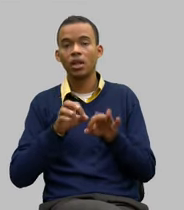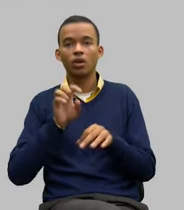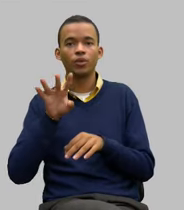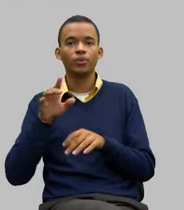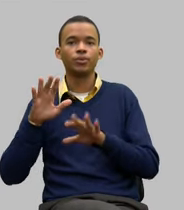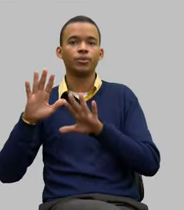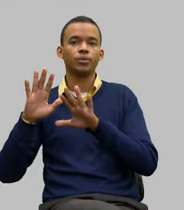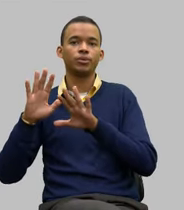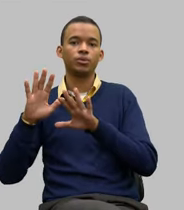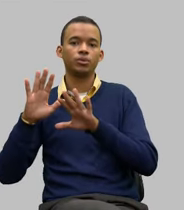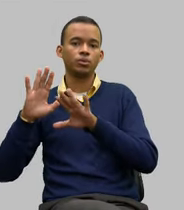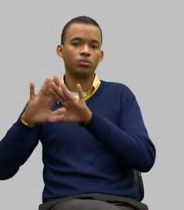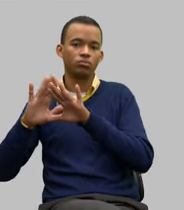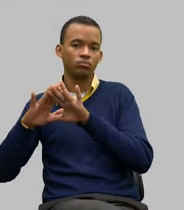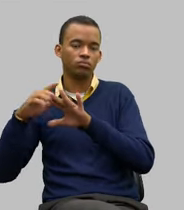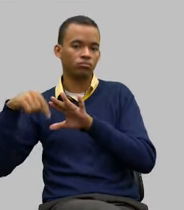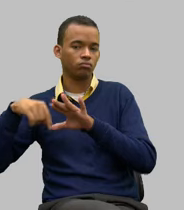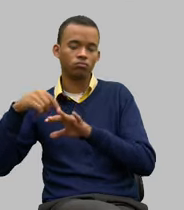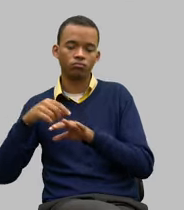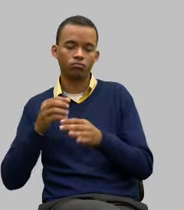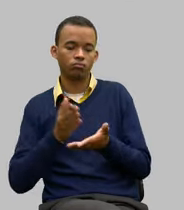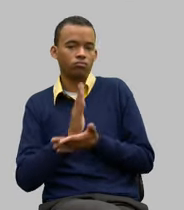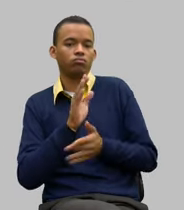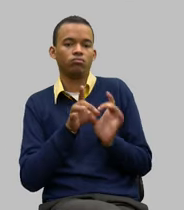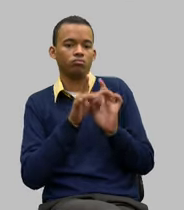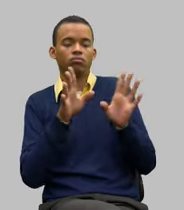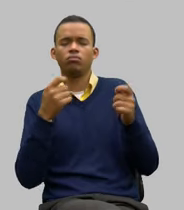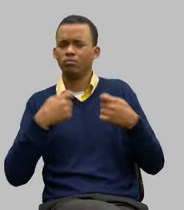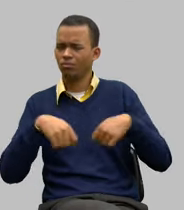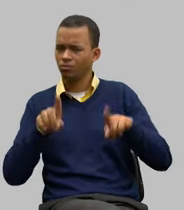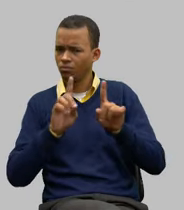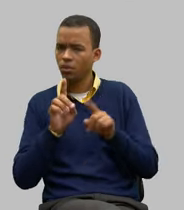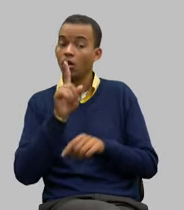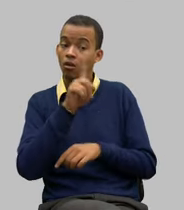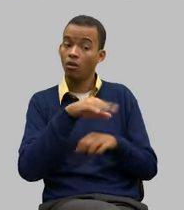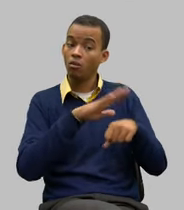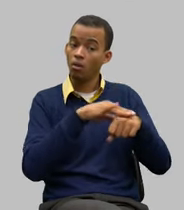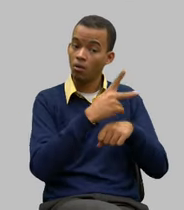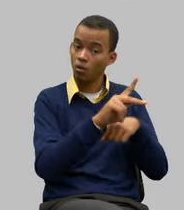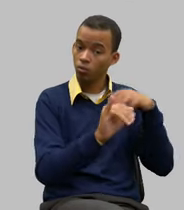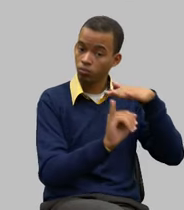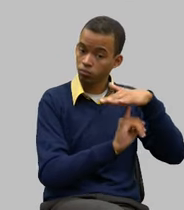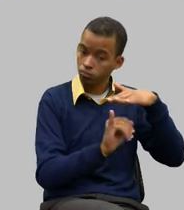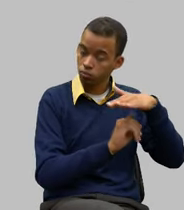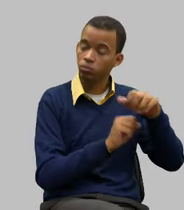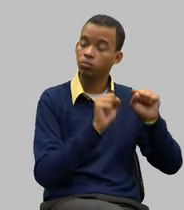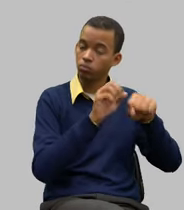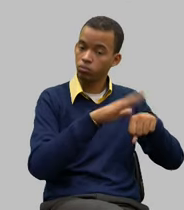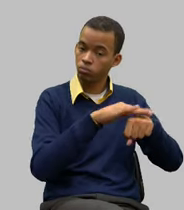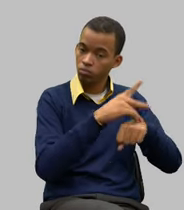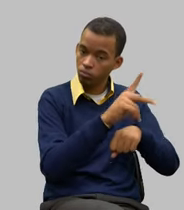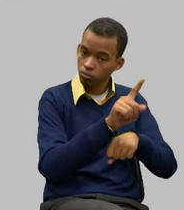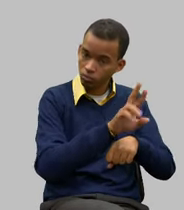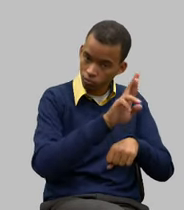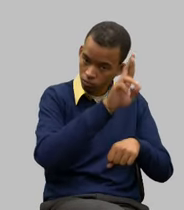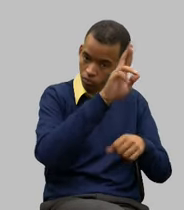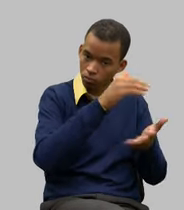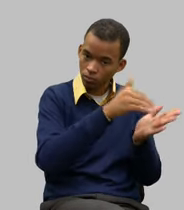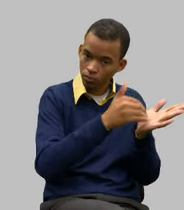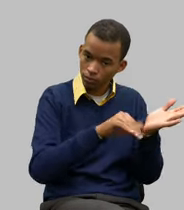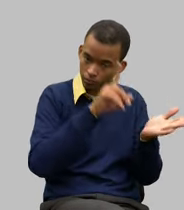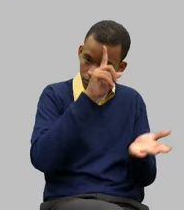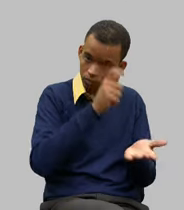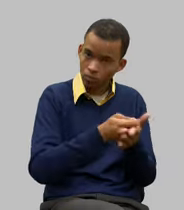do próprio legislador a gente tá com o projeto mas não depende essa é uma tomada de decisão que pode ser feita pelo secretário